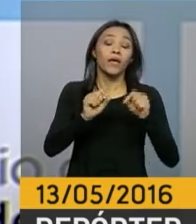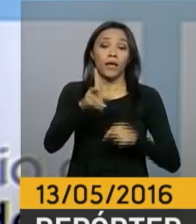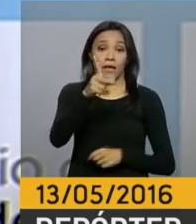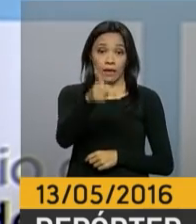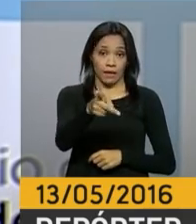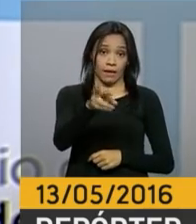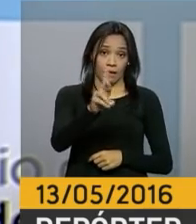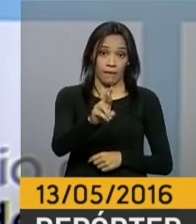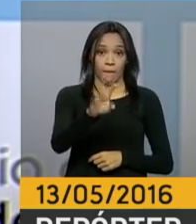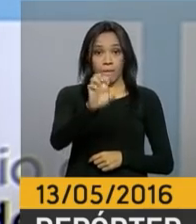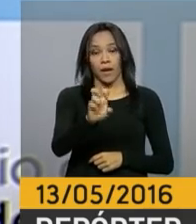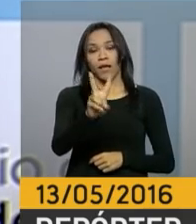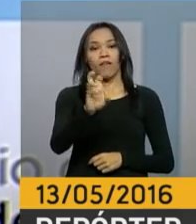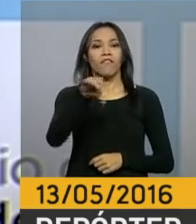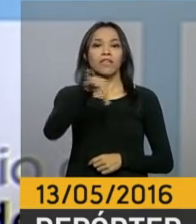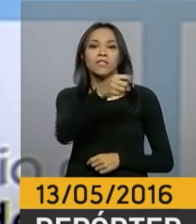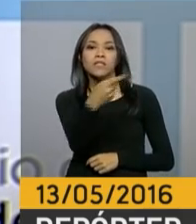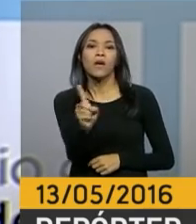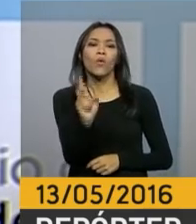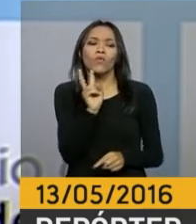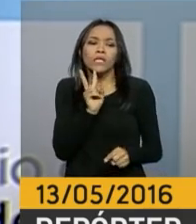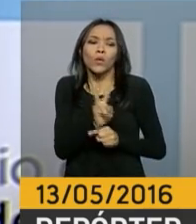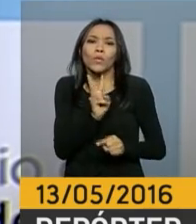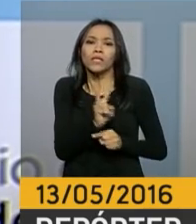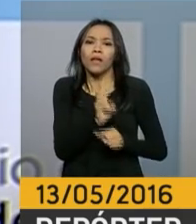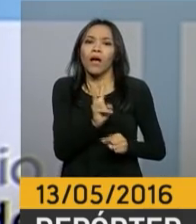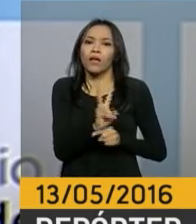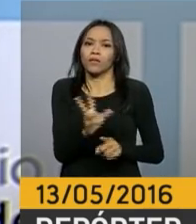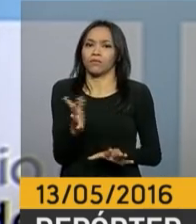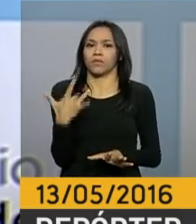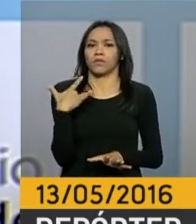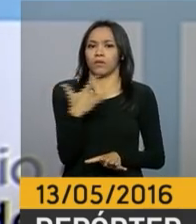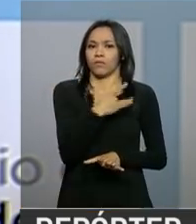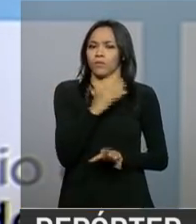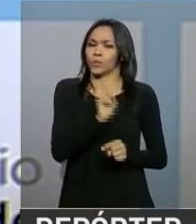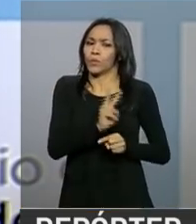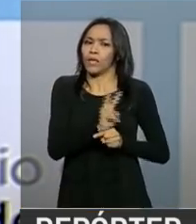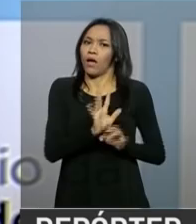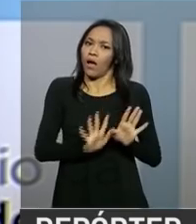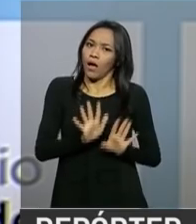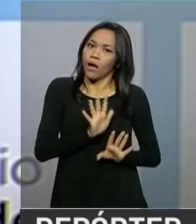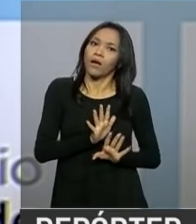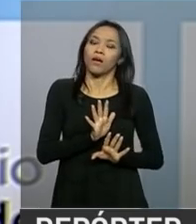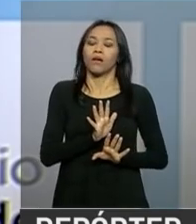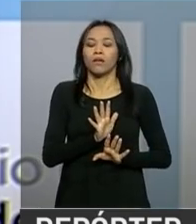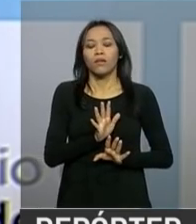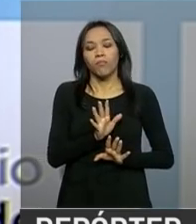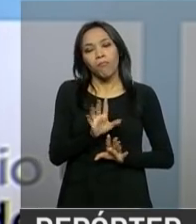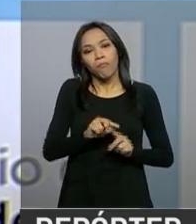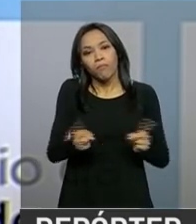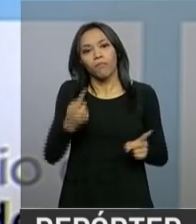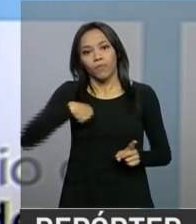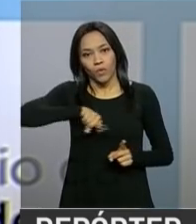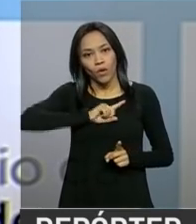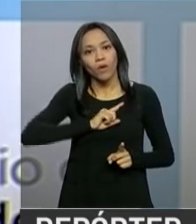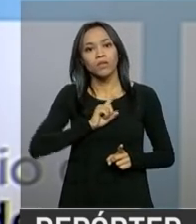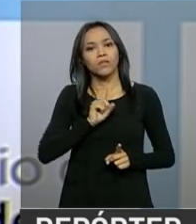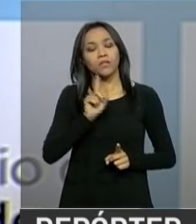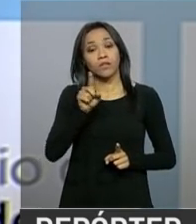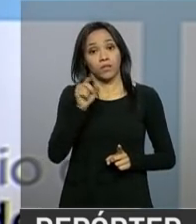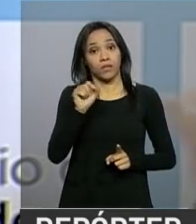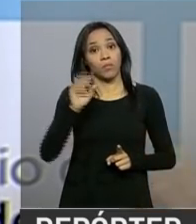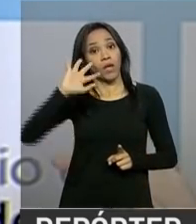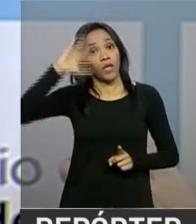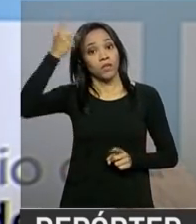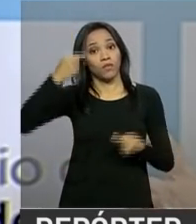não não cuidam da sua saúde preventivamente não tem o hábito mas nós estamos buscando eh duas coisas